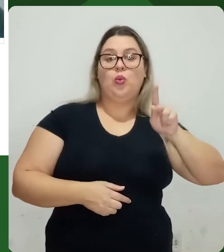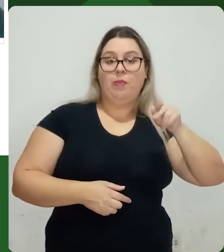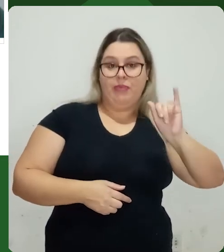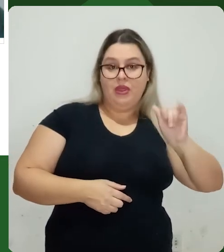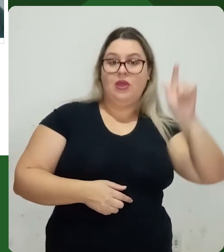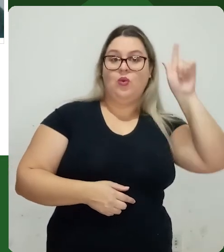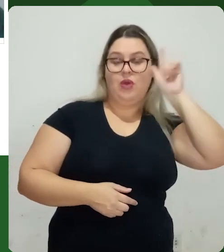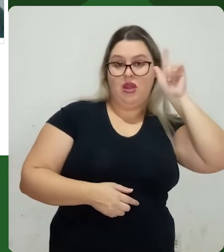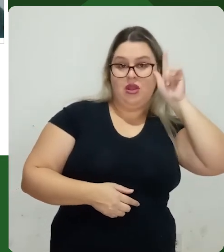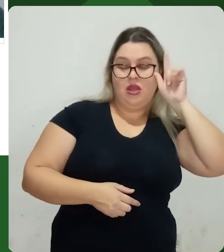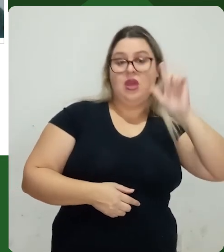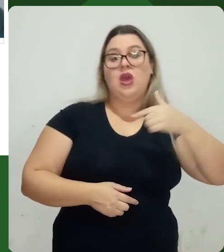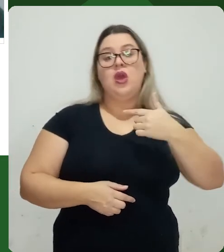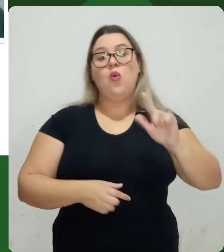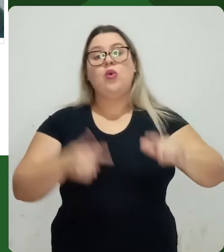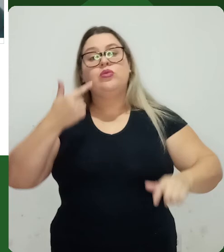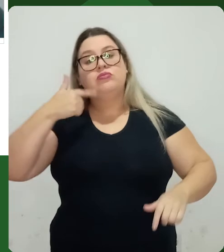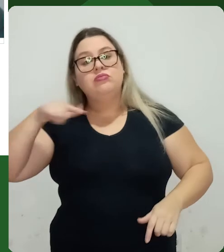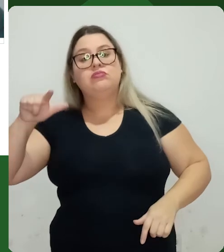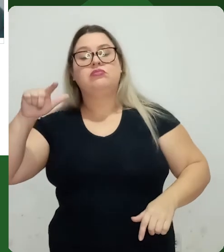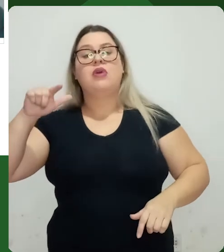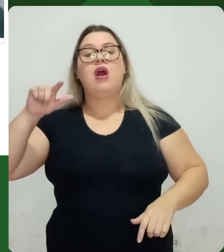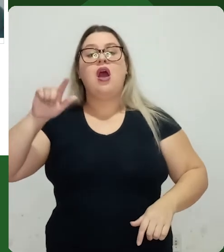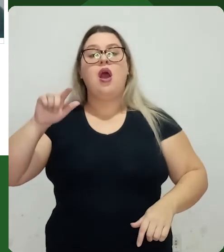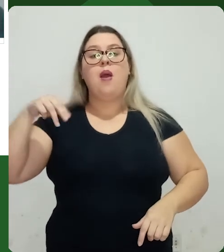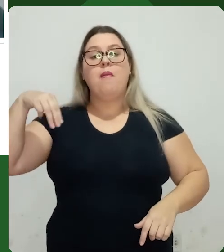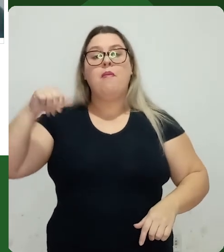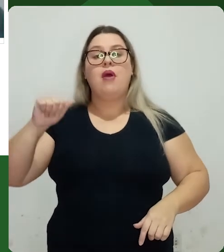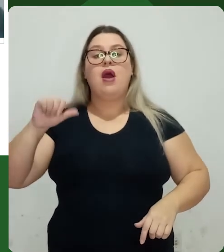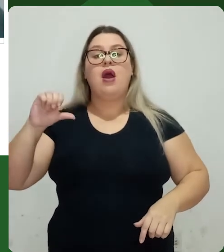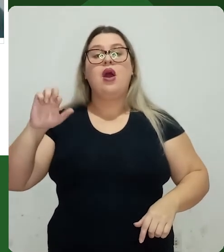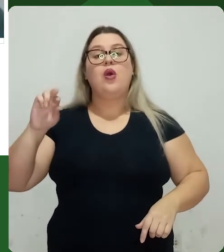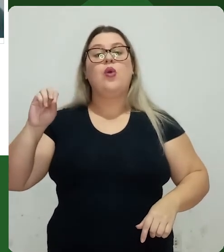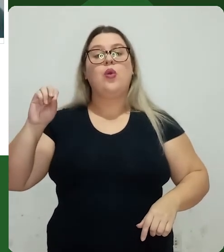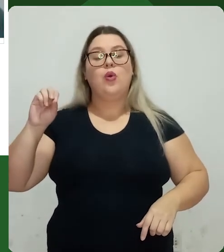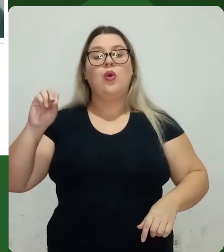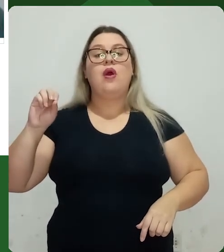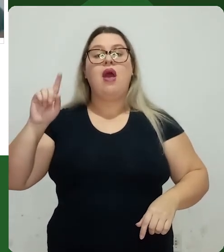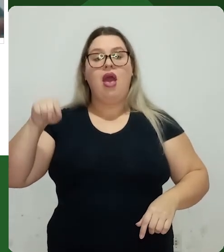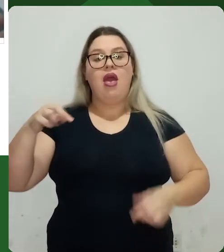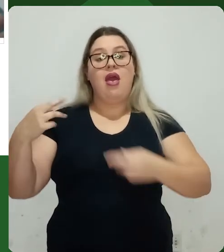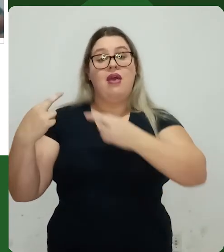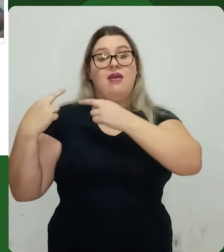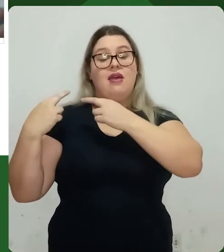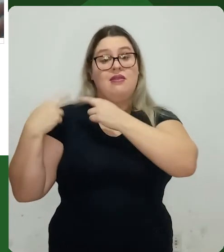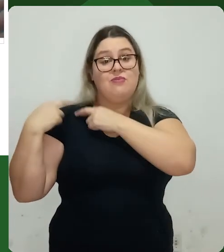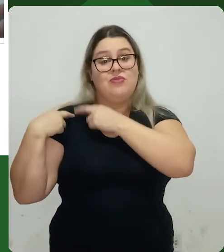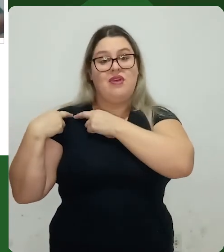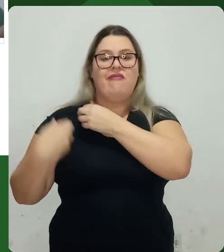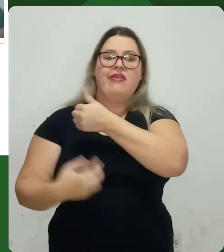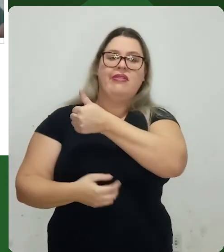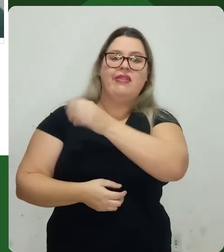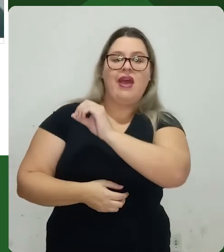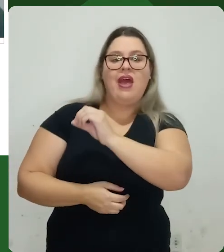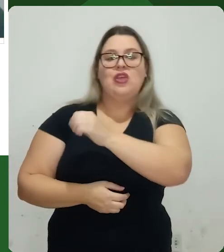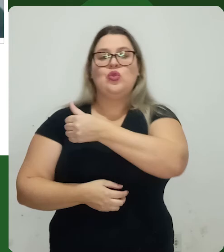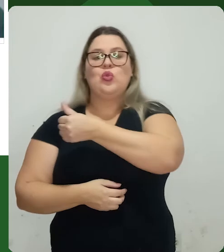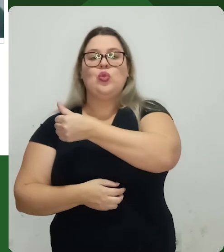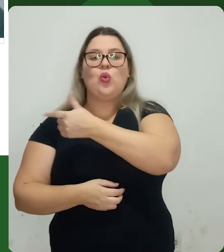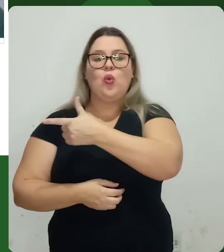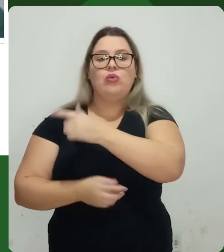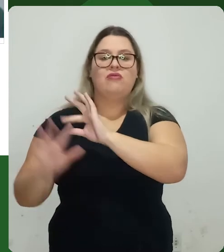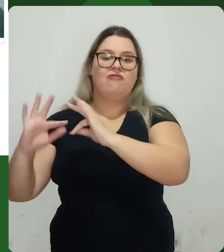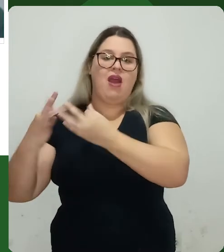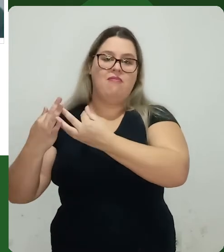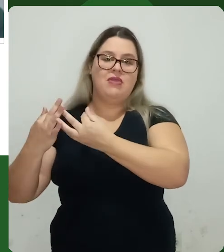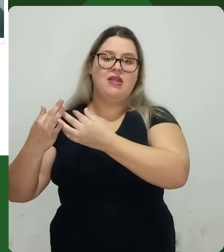tronco, ou tupi-guarani, que é extremamente importante, e o tronco macro-G, que seriam responsáveis por 10 a 12 famílias, cada um